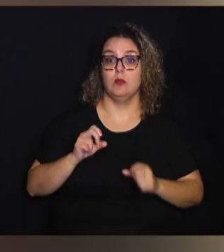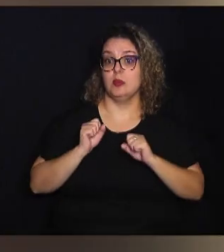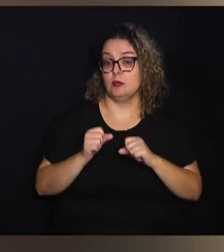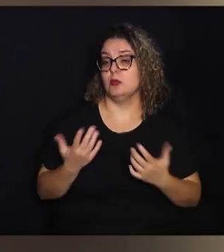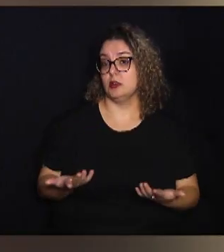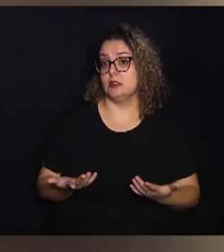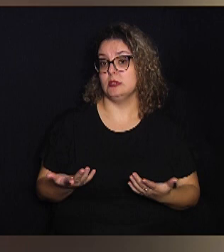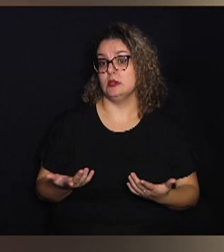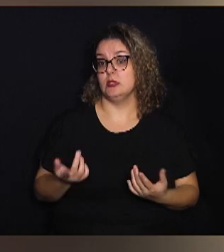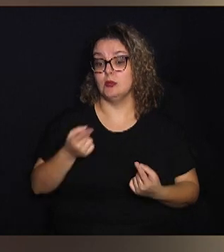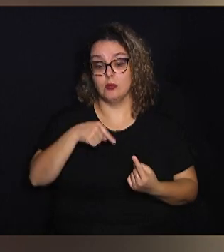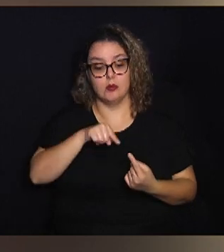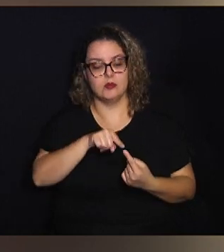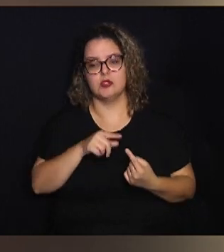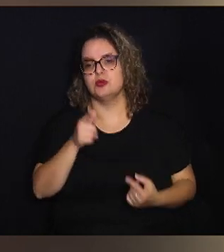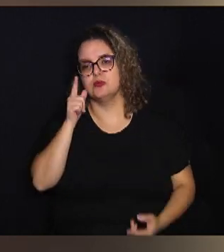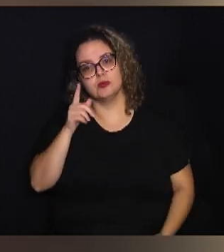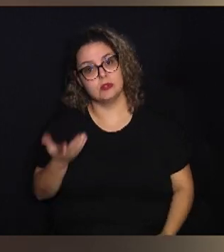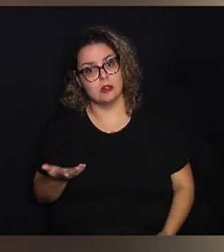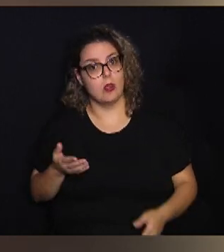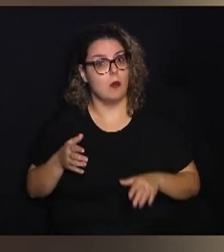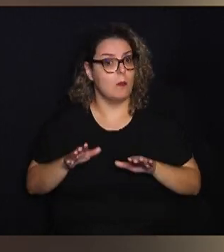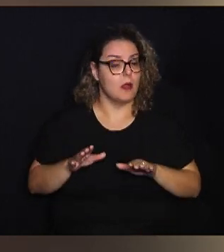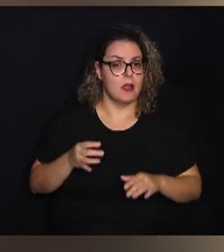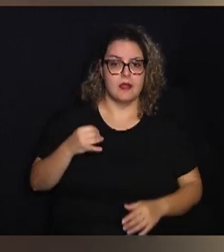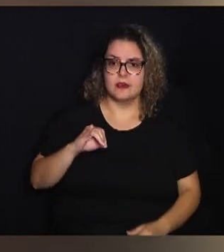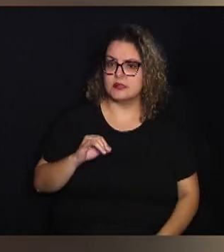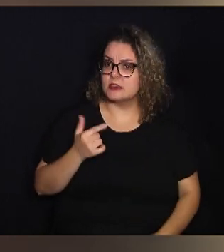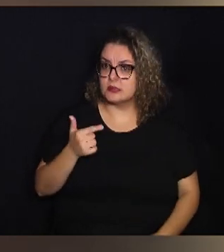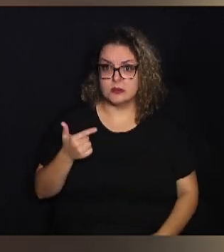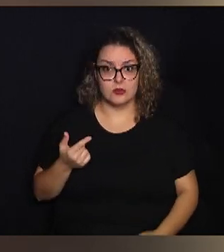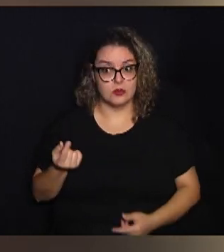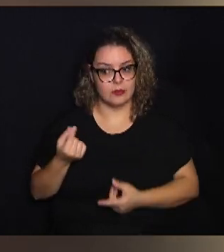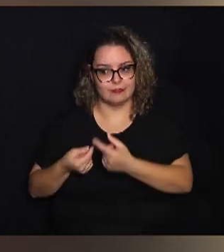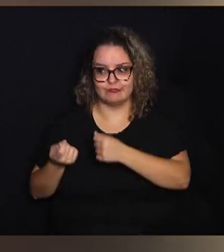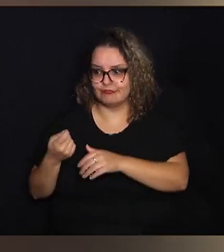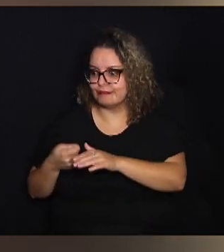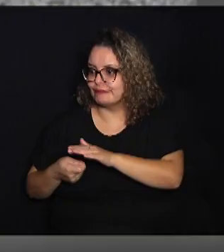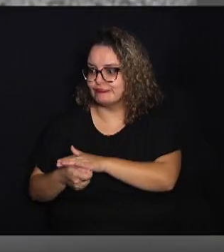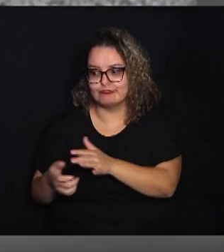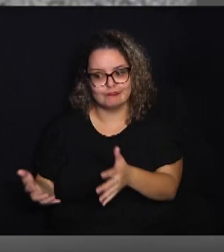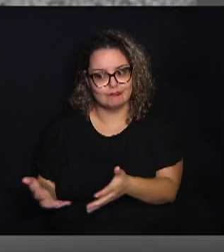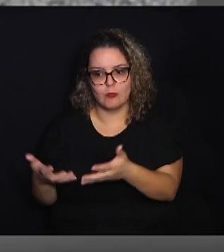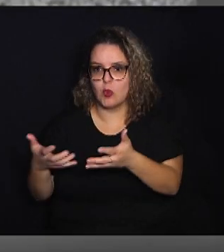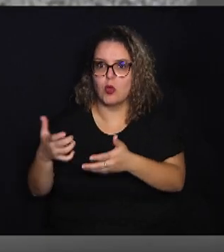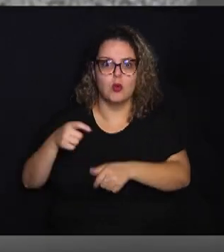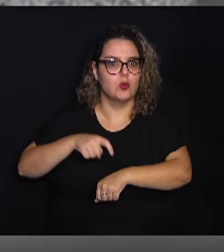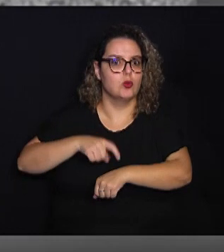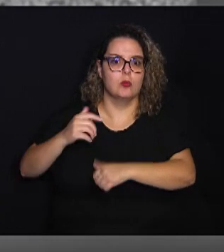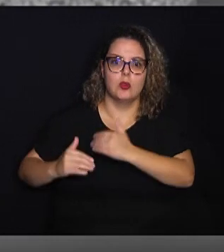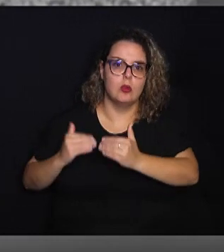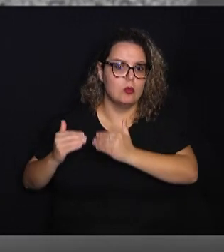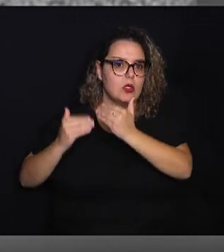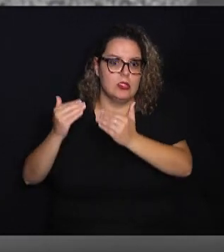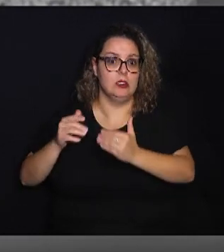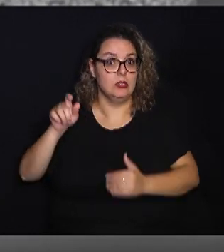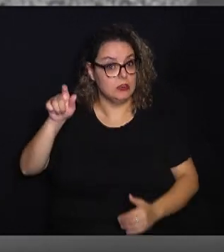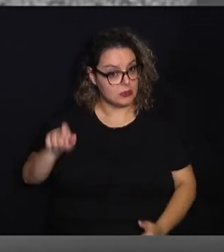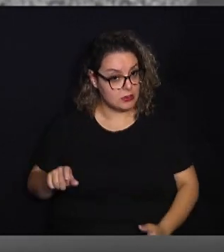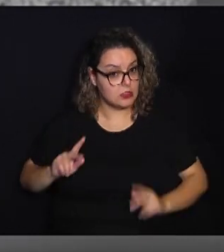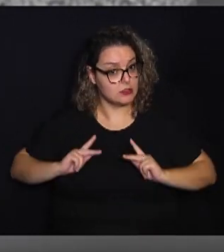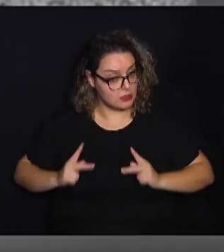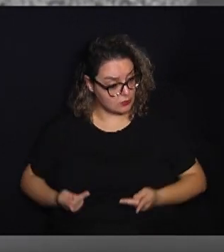um determinado objetivo. Mas se você não investir e não estimular no próprio desenvolvimento desse ser